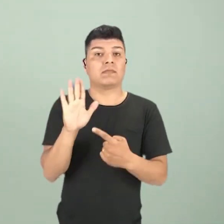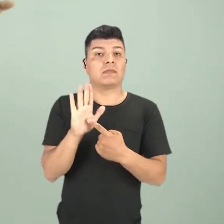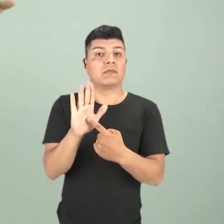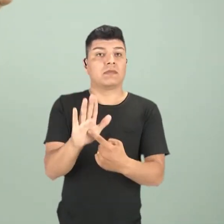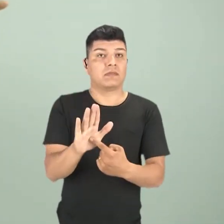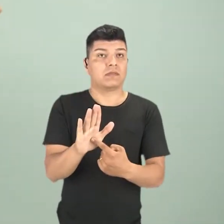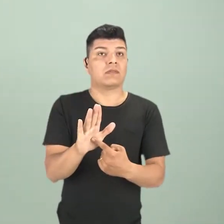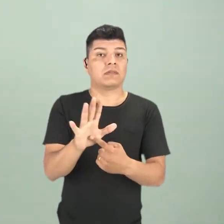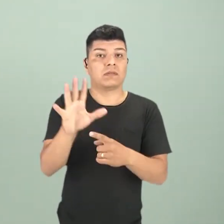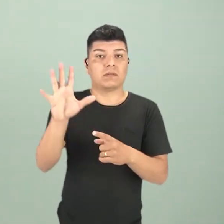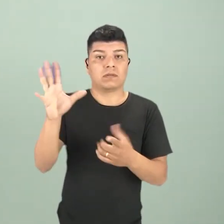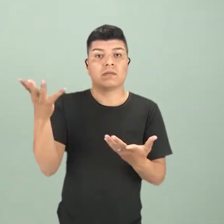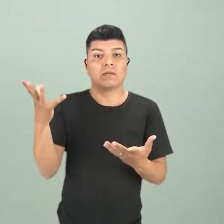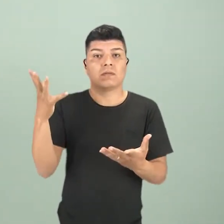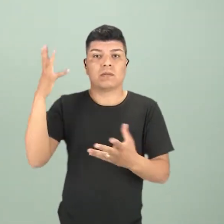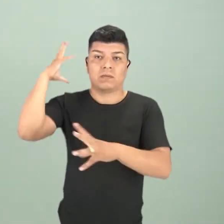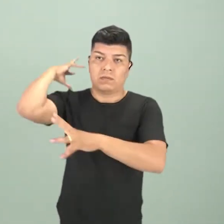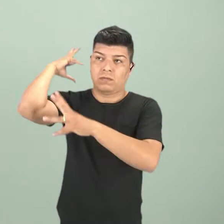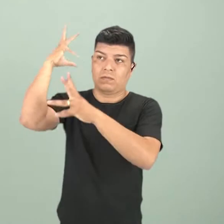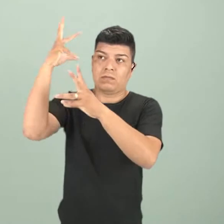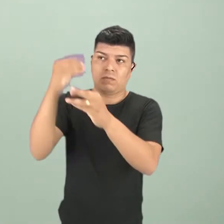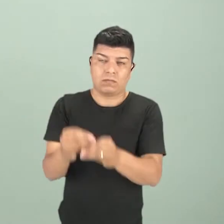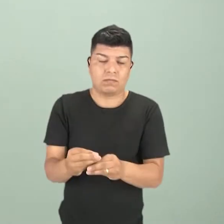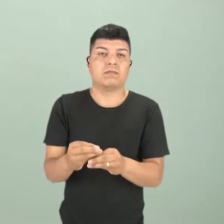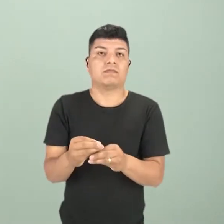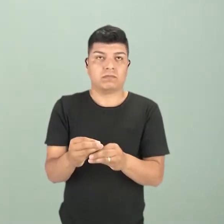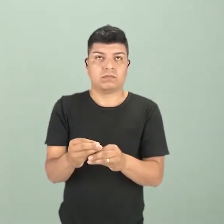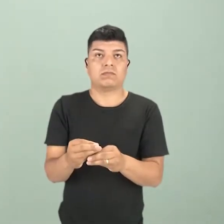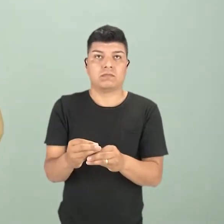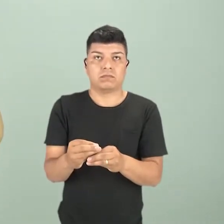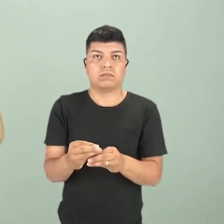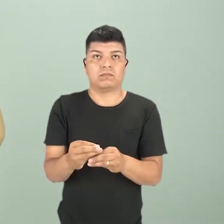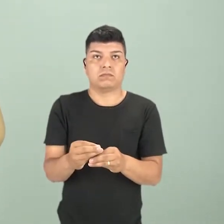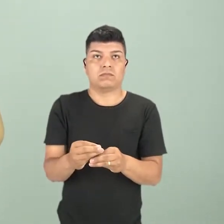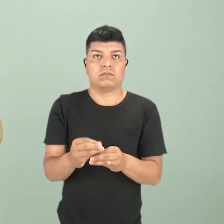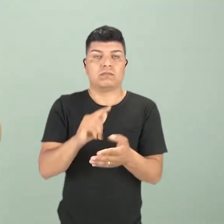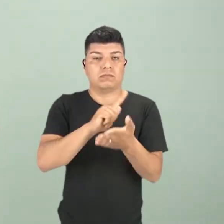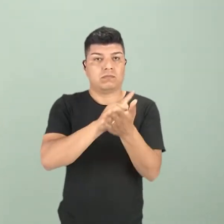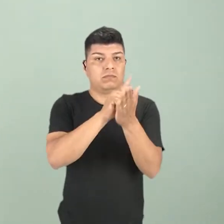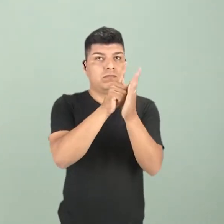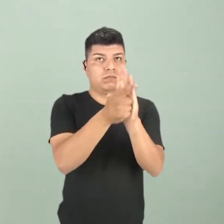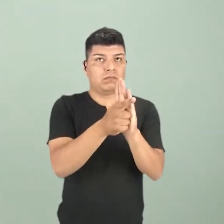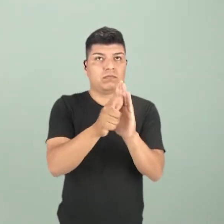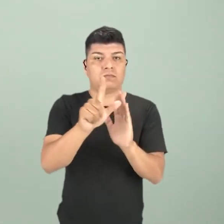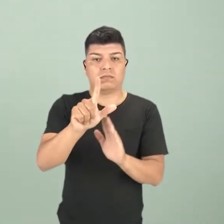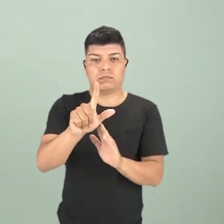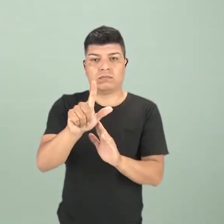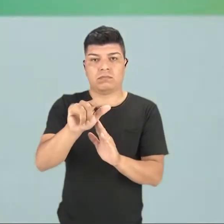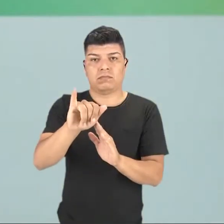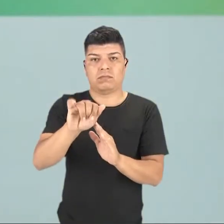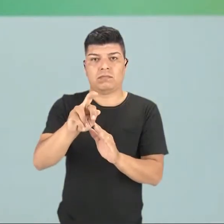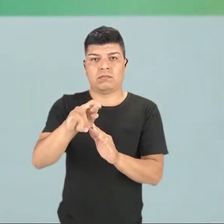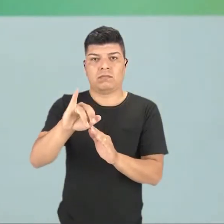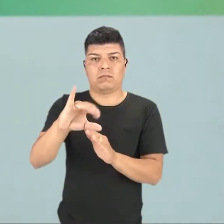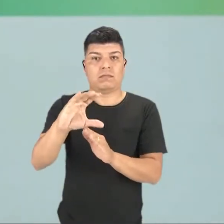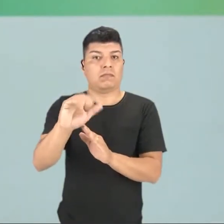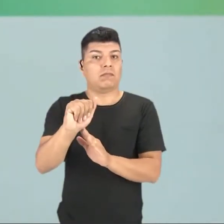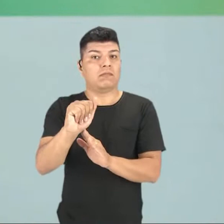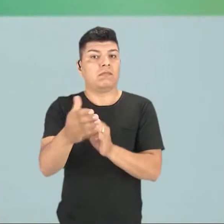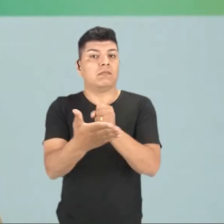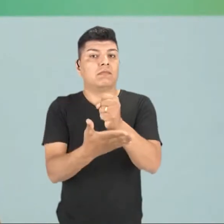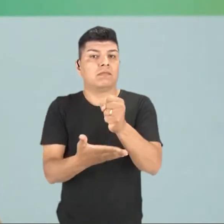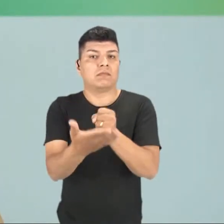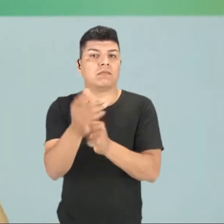faz esse resgate, porque o gênero lírico, a vertente lírica, em que ela se